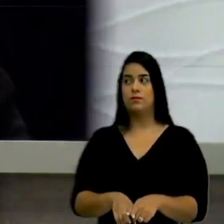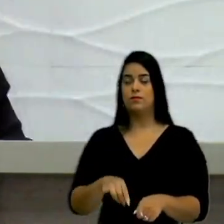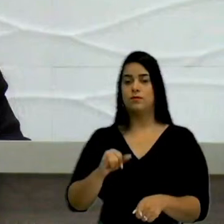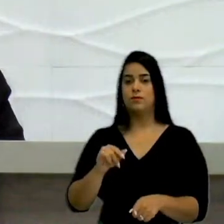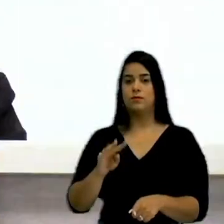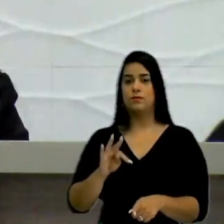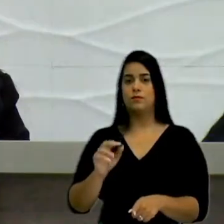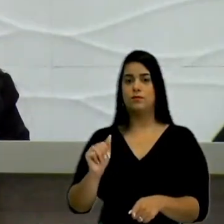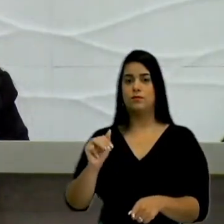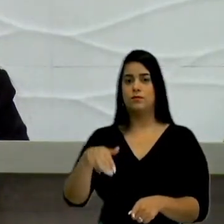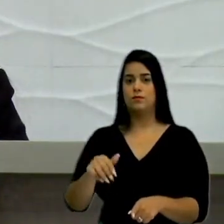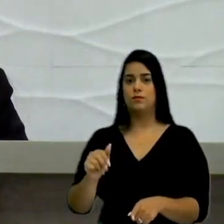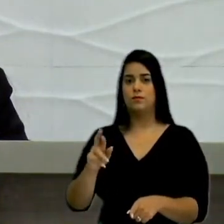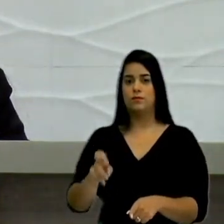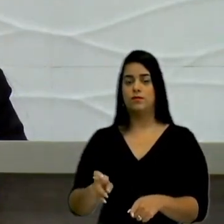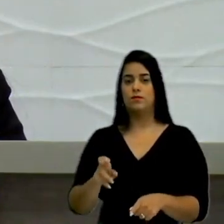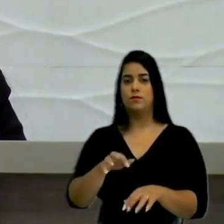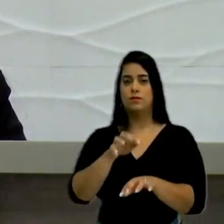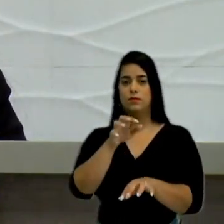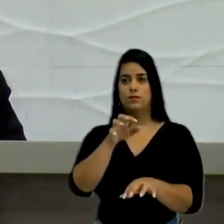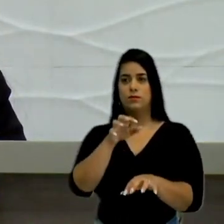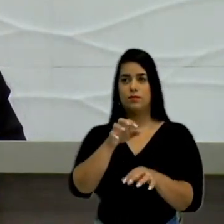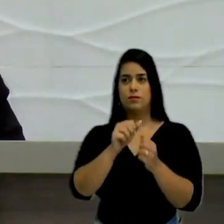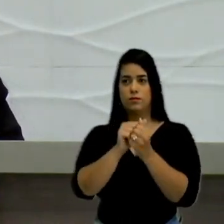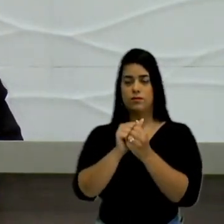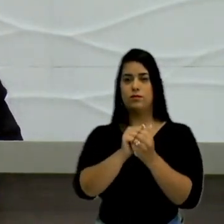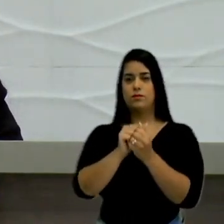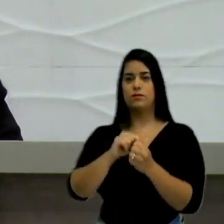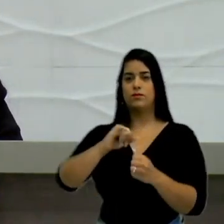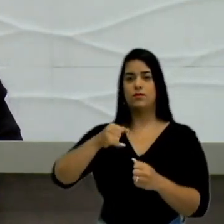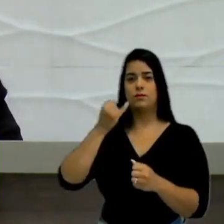Itamar Carvalho, quero me associar ao vereador Cunho.